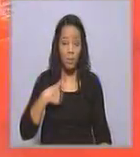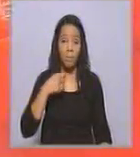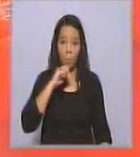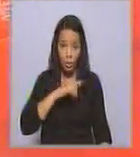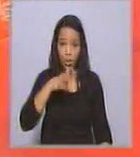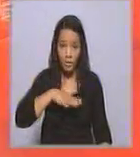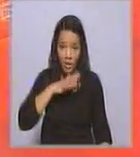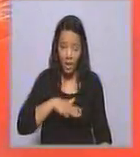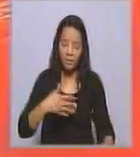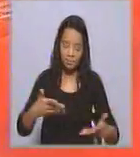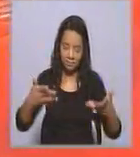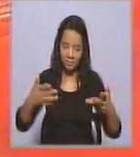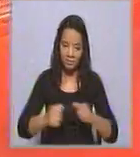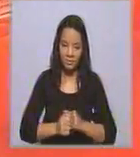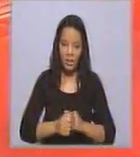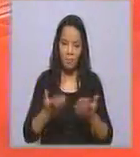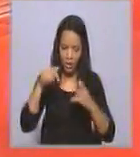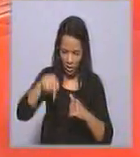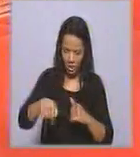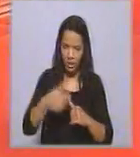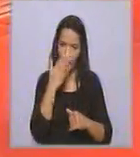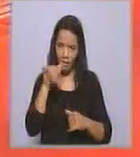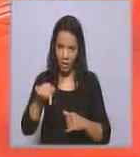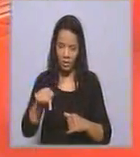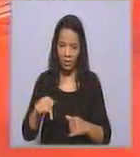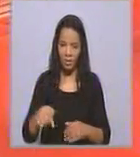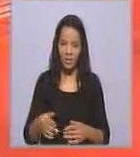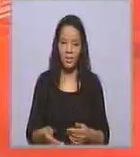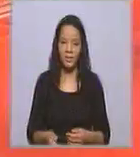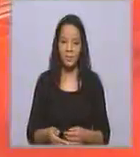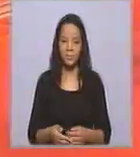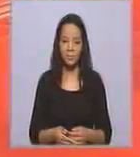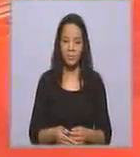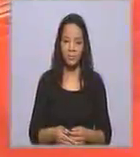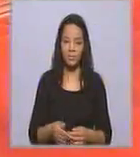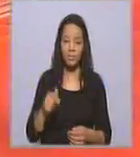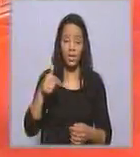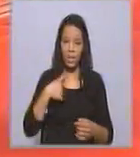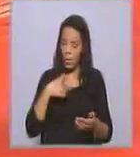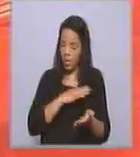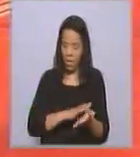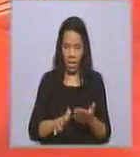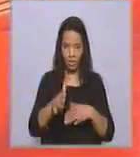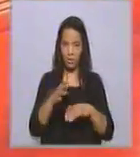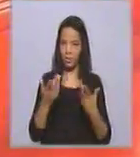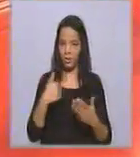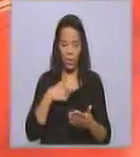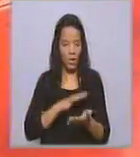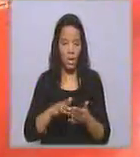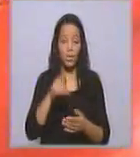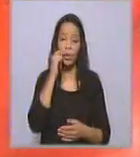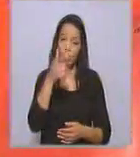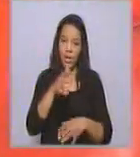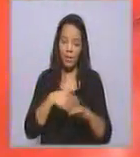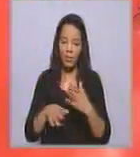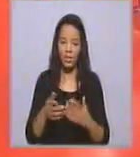explicar? Explica com a Marta. Mas vem aqui para a frente. Mas olha que tu vais estar comigo, parece um pouco. Eu não vou fazer nada. Ele é que vai fazer. Faz conta